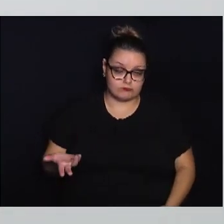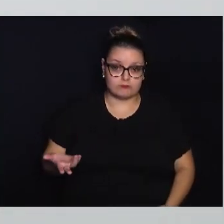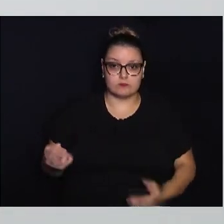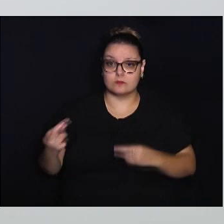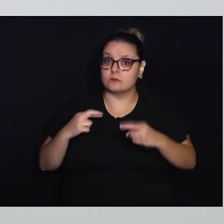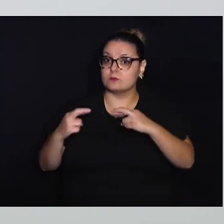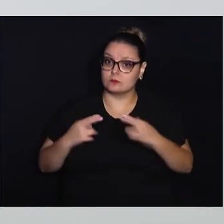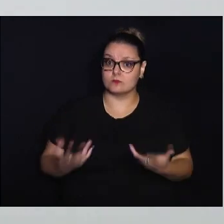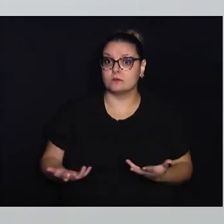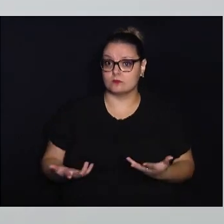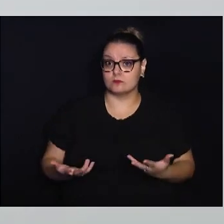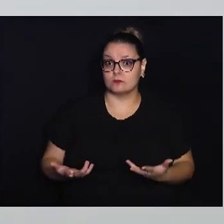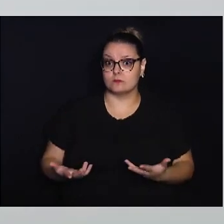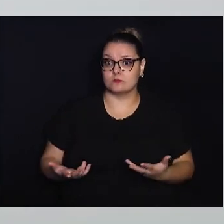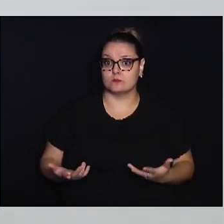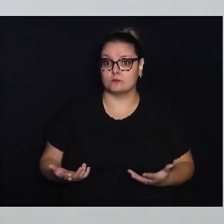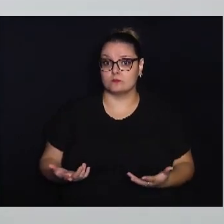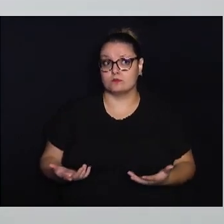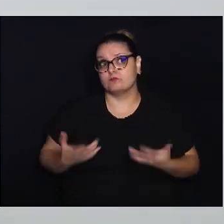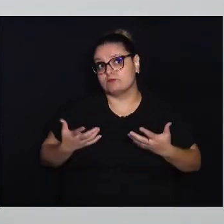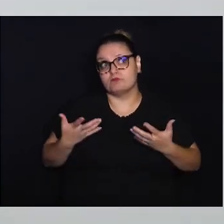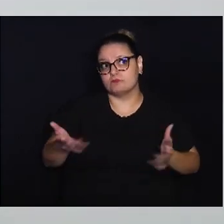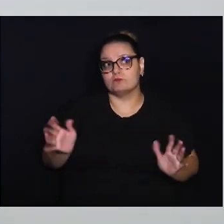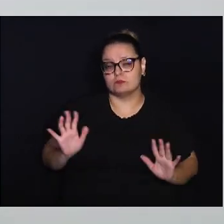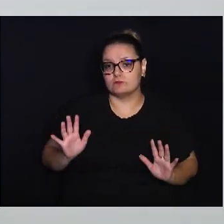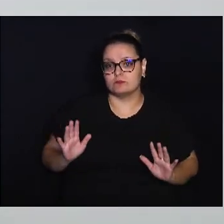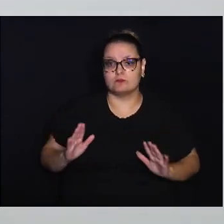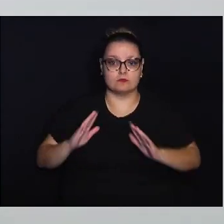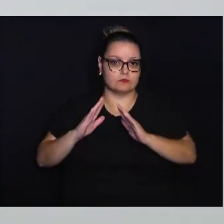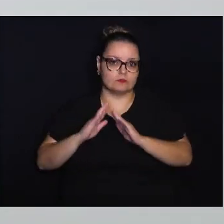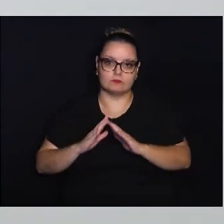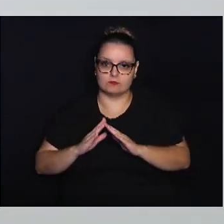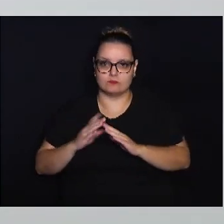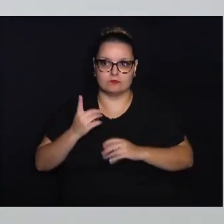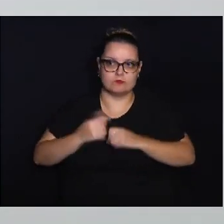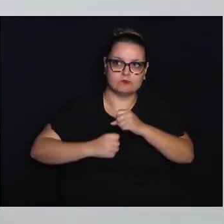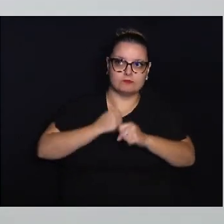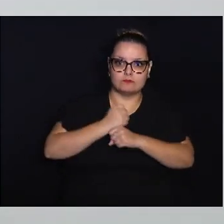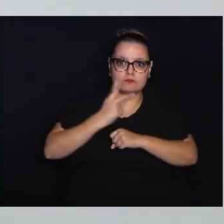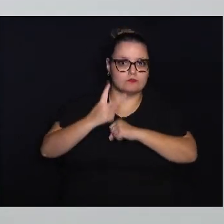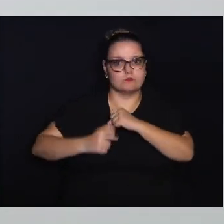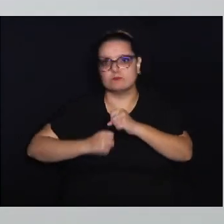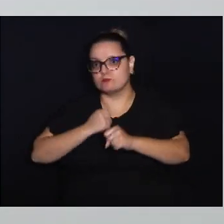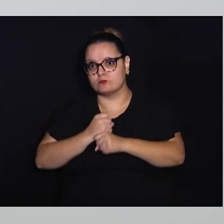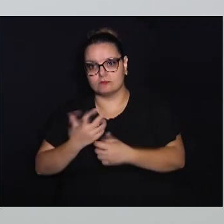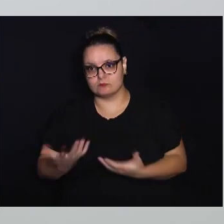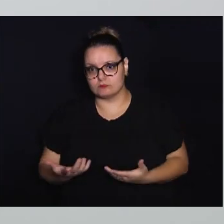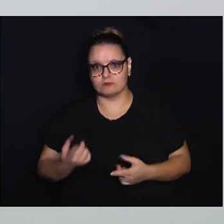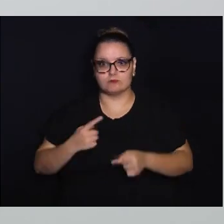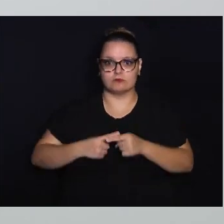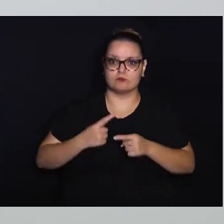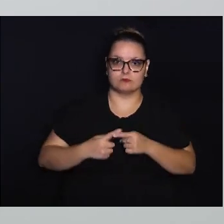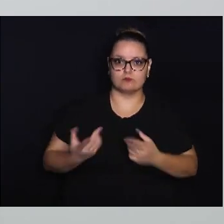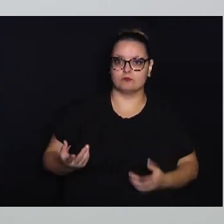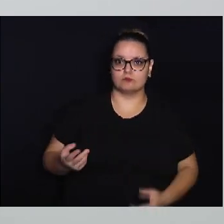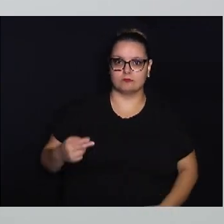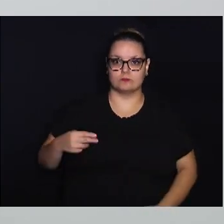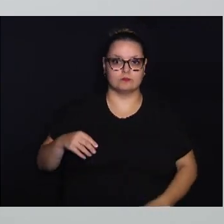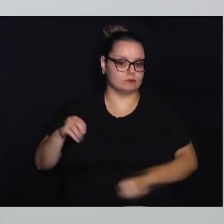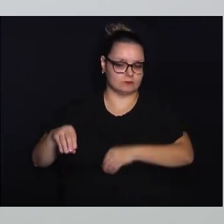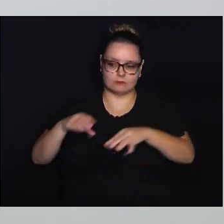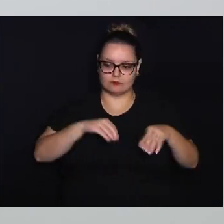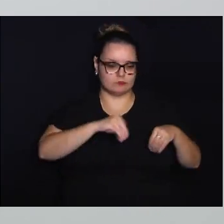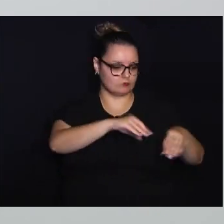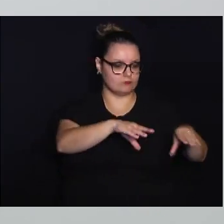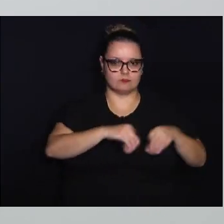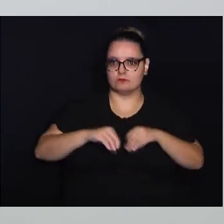você vai analisar realmente a sua situação de que, quero residir aqui somente 1 ano, 2 anos, porque eu sou realmente nômade,